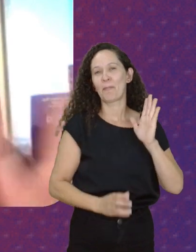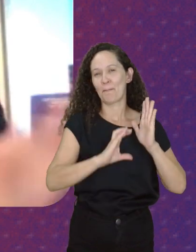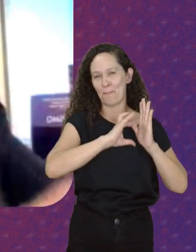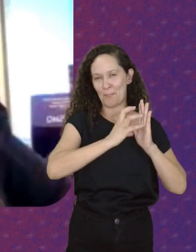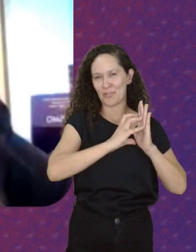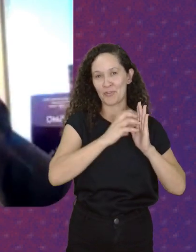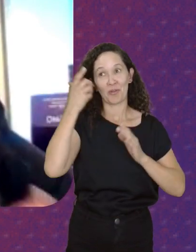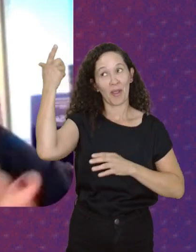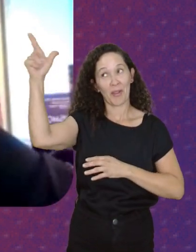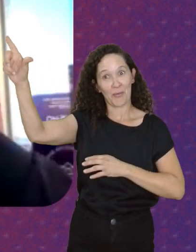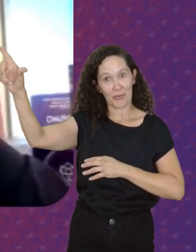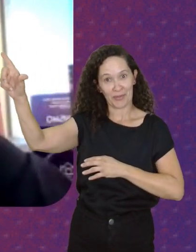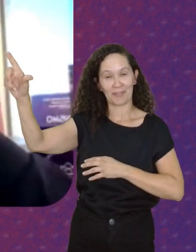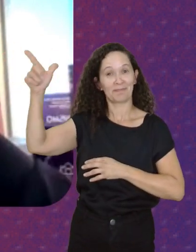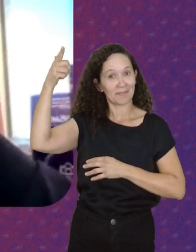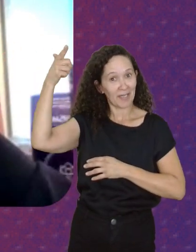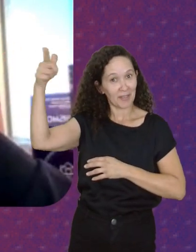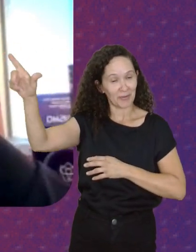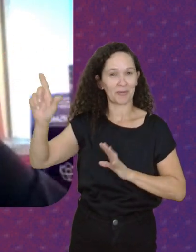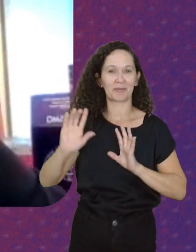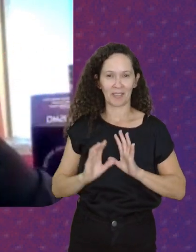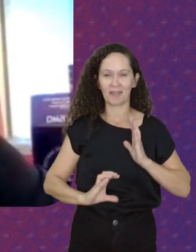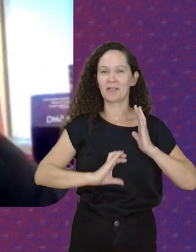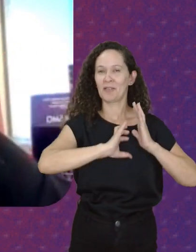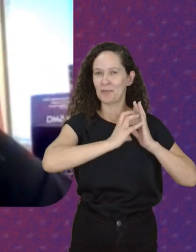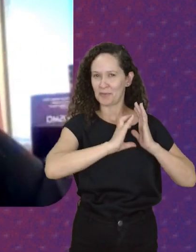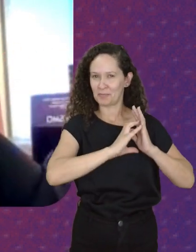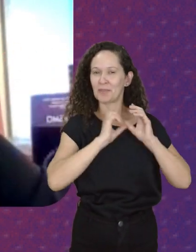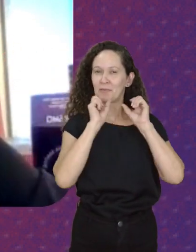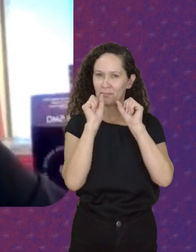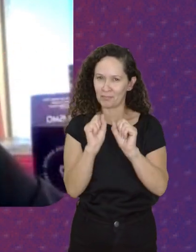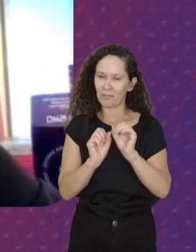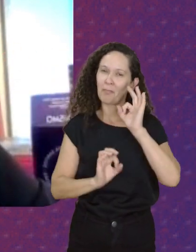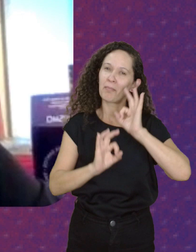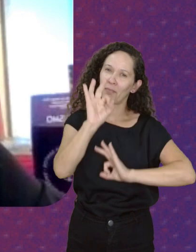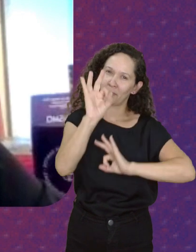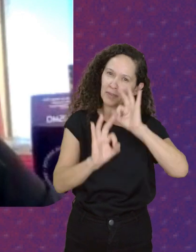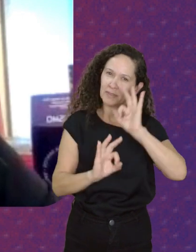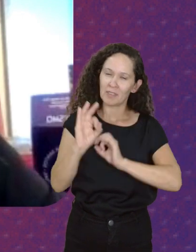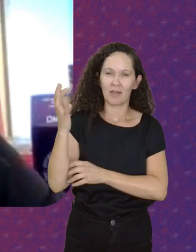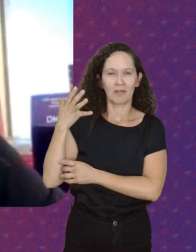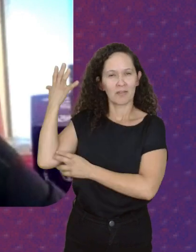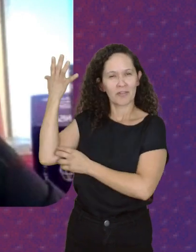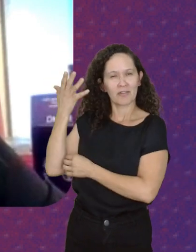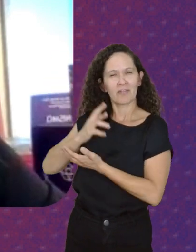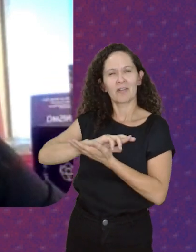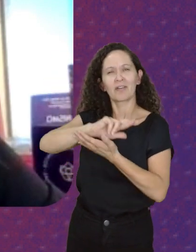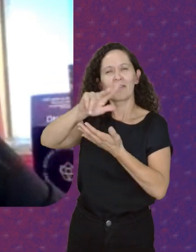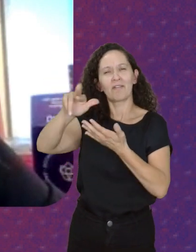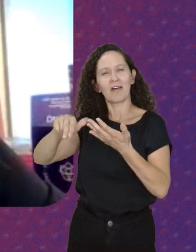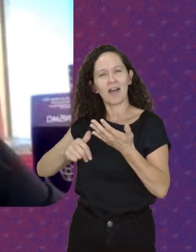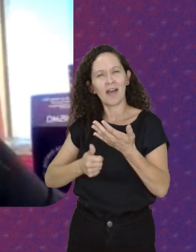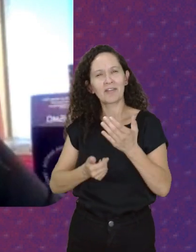aí é outra coisa, quando os partidos políticos fazem ali organização de eventos intrapartidários, tanto é que a